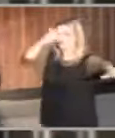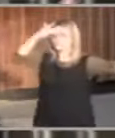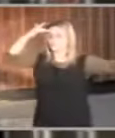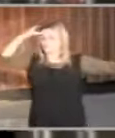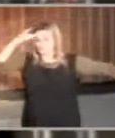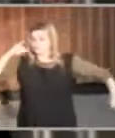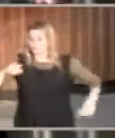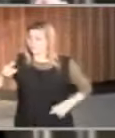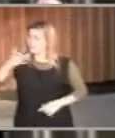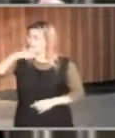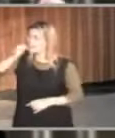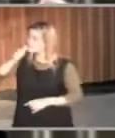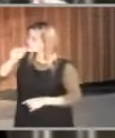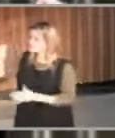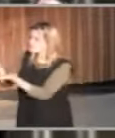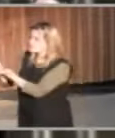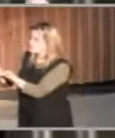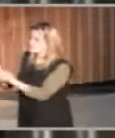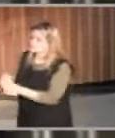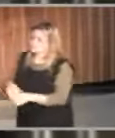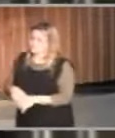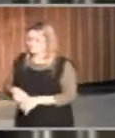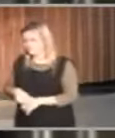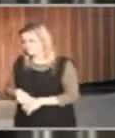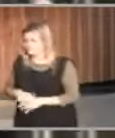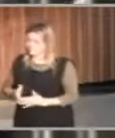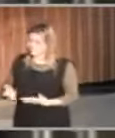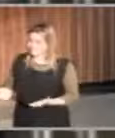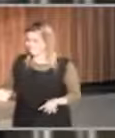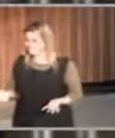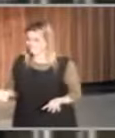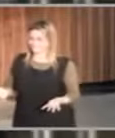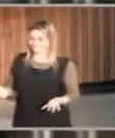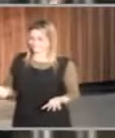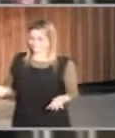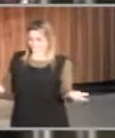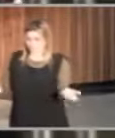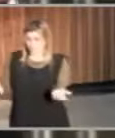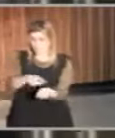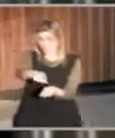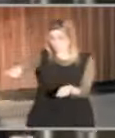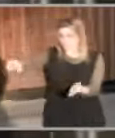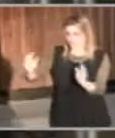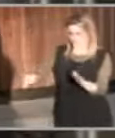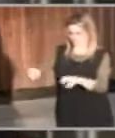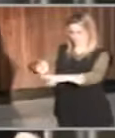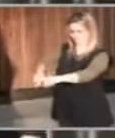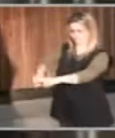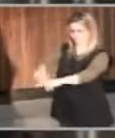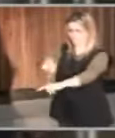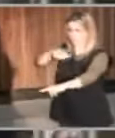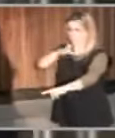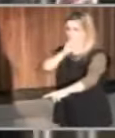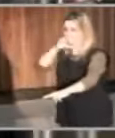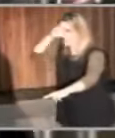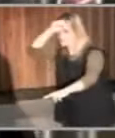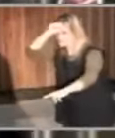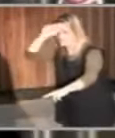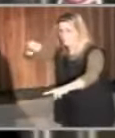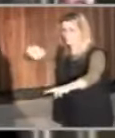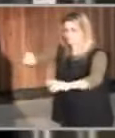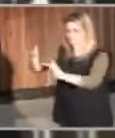70% dos membros qualquer idade são a primeira geração e alguns